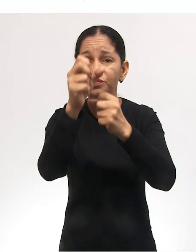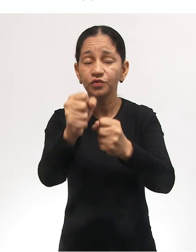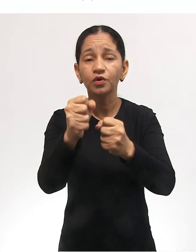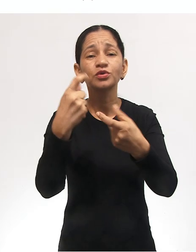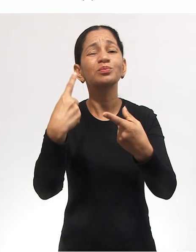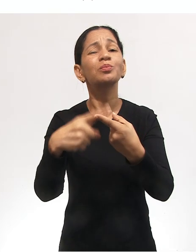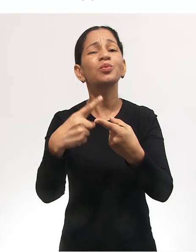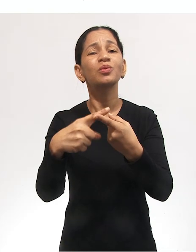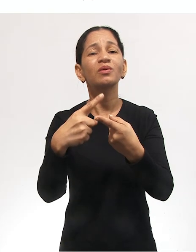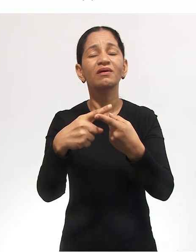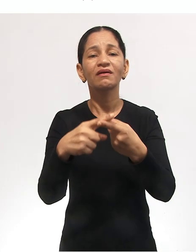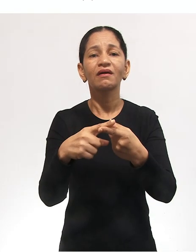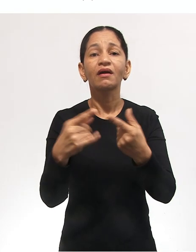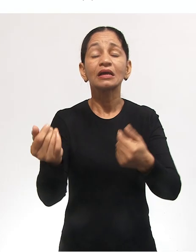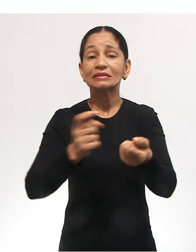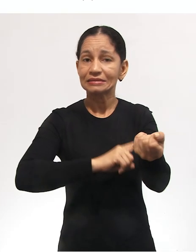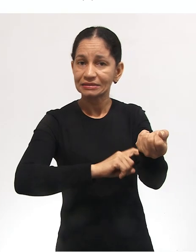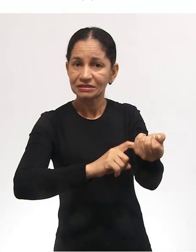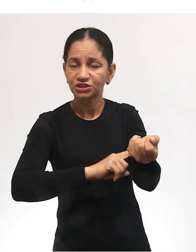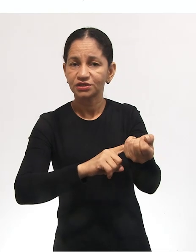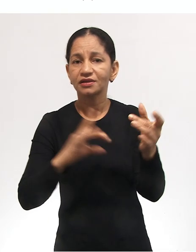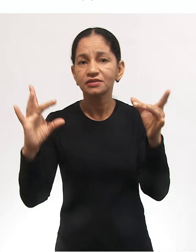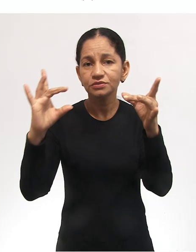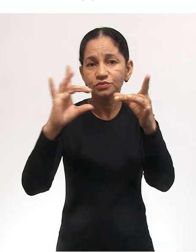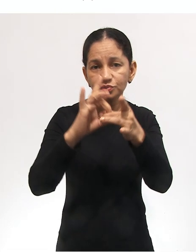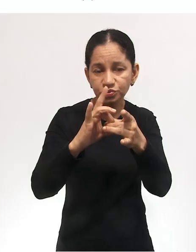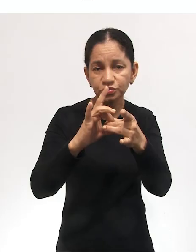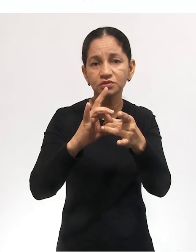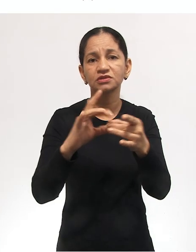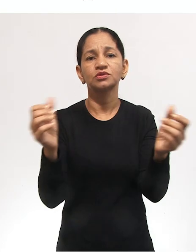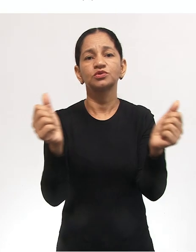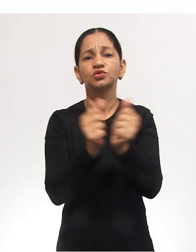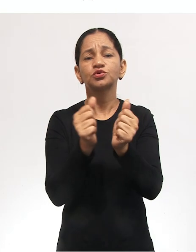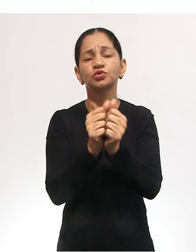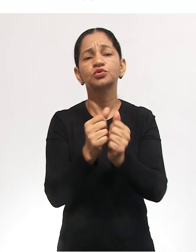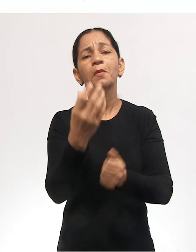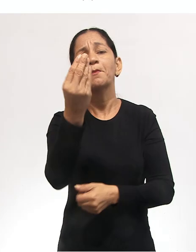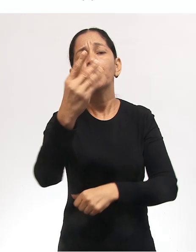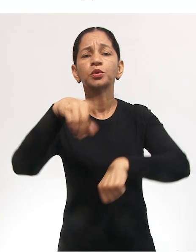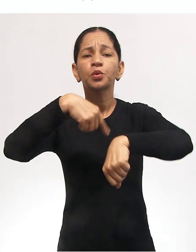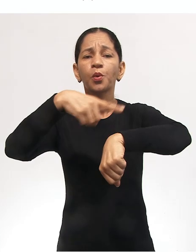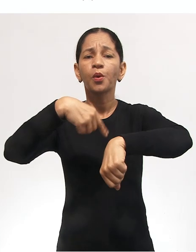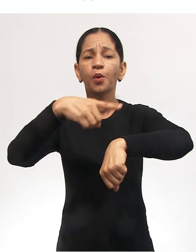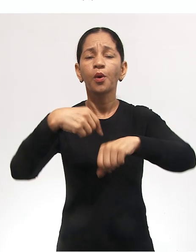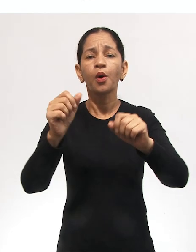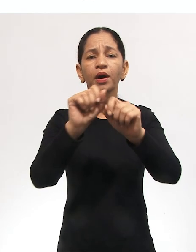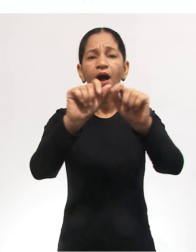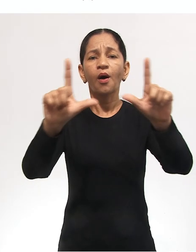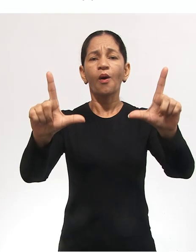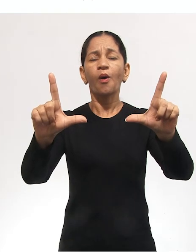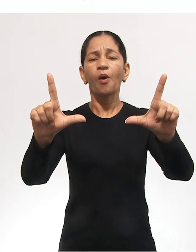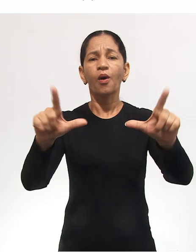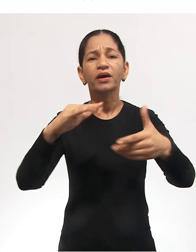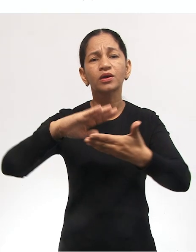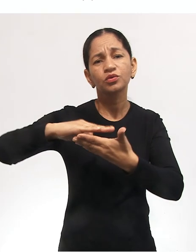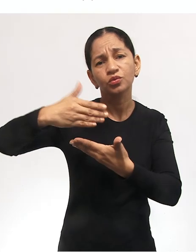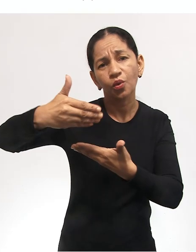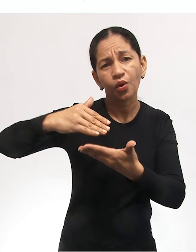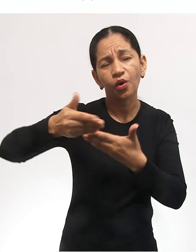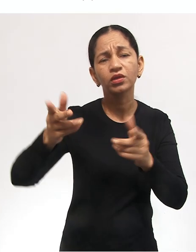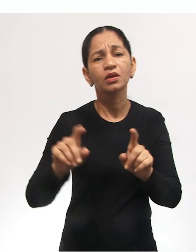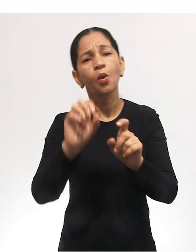na visão e a questão de estresse, tá? Então, o que acontece? Se você fica muitas horas na frente da tela, iluminação,